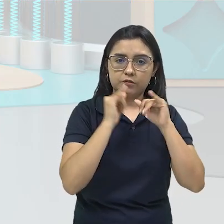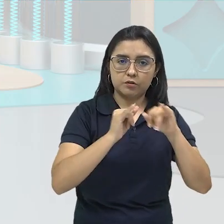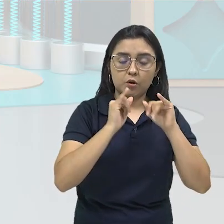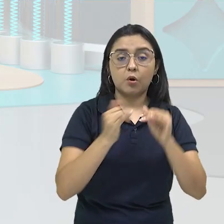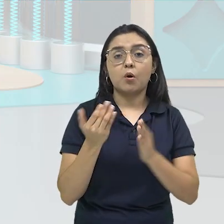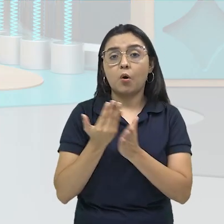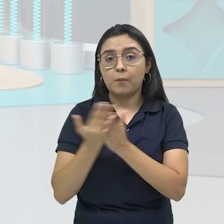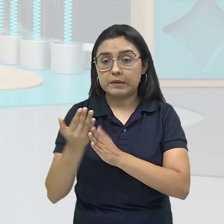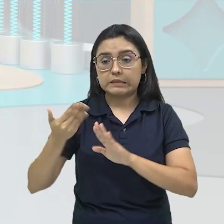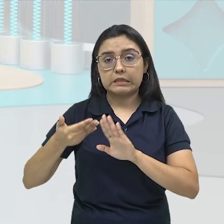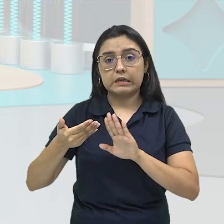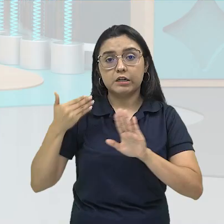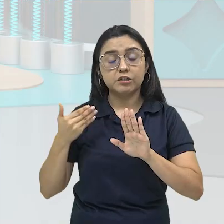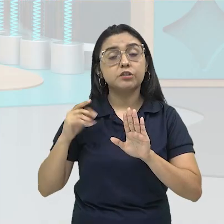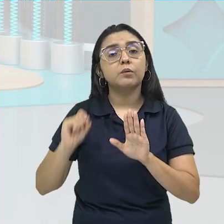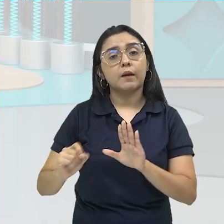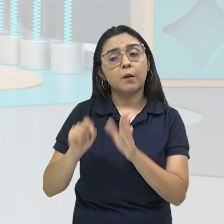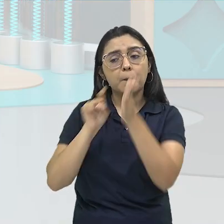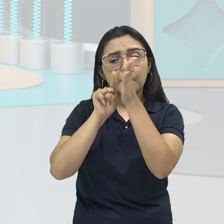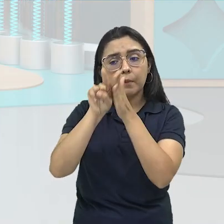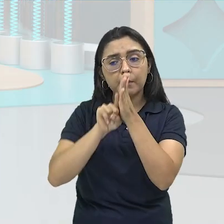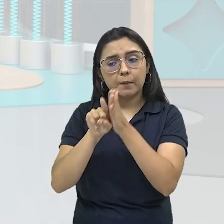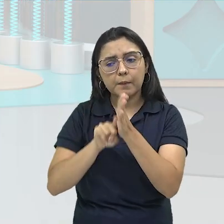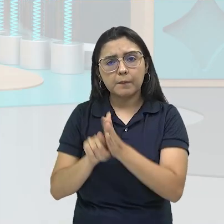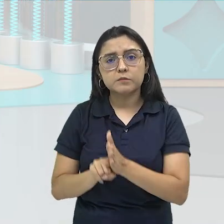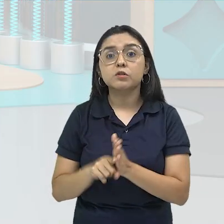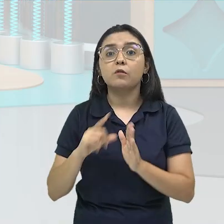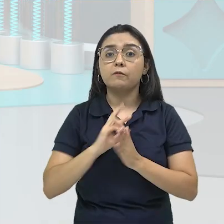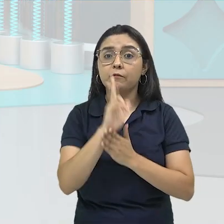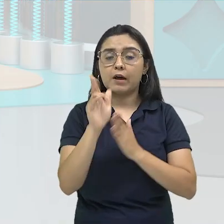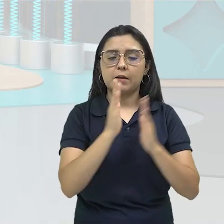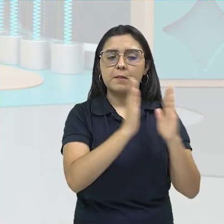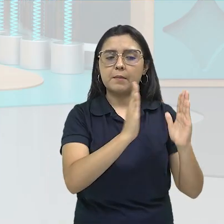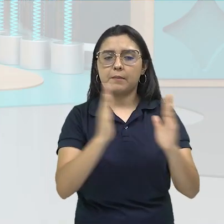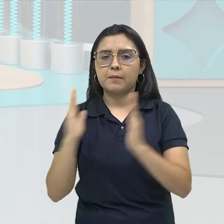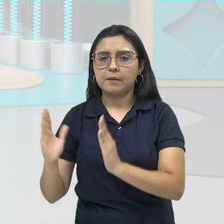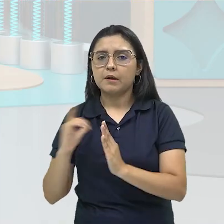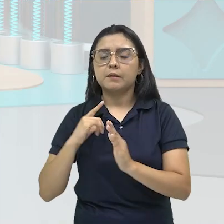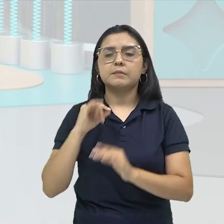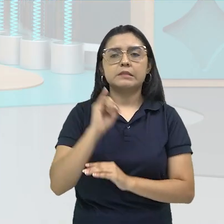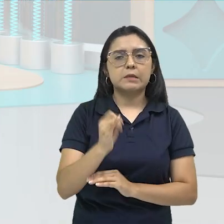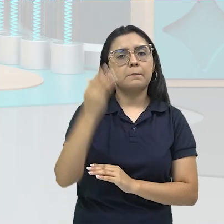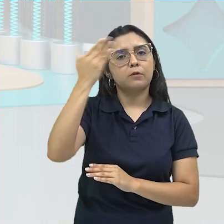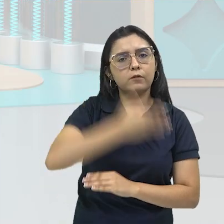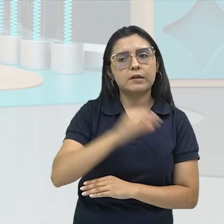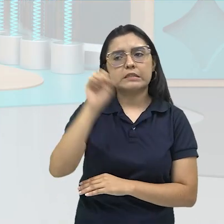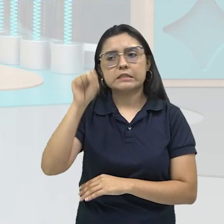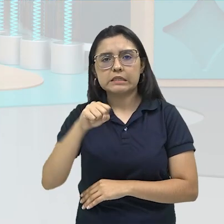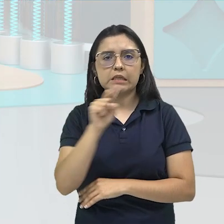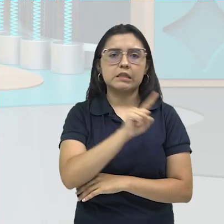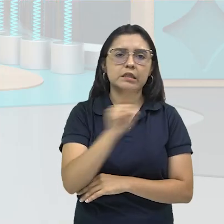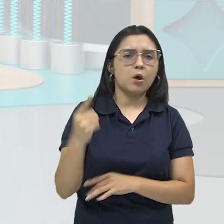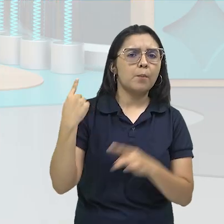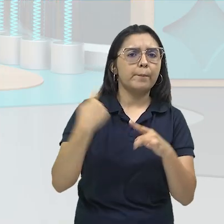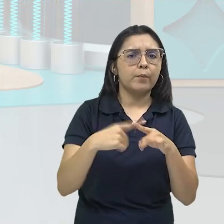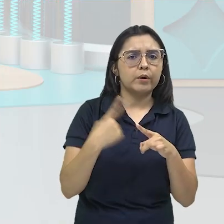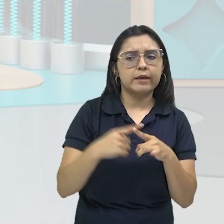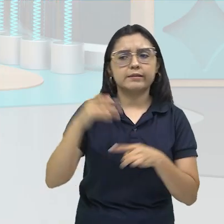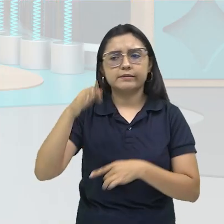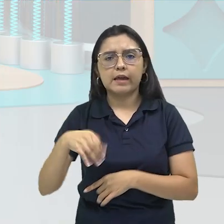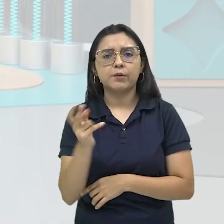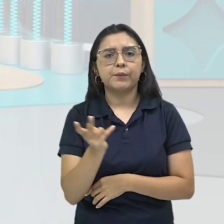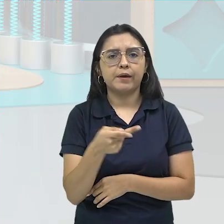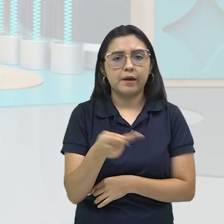Então, são várias etapas de investigação para comprovar se sim, se não, por que que deu errado, por que deu